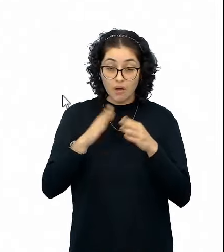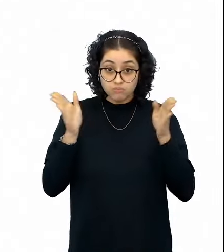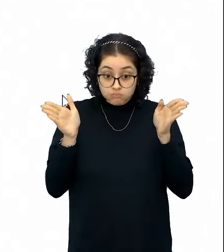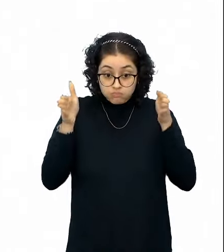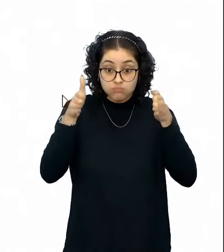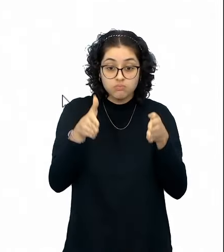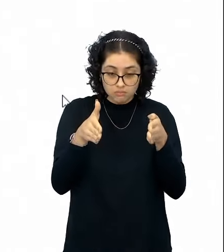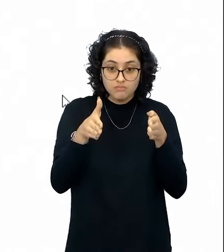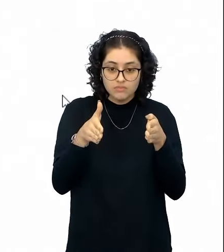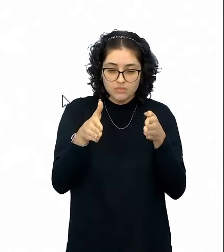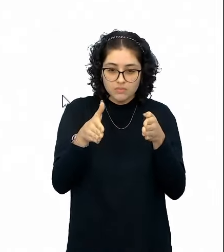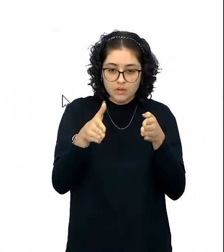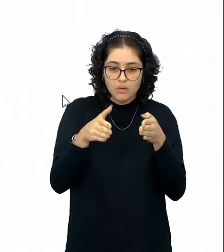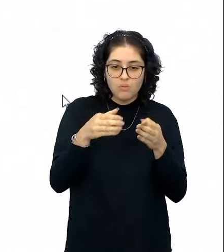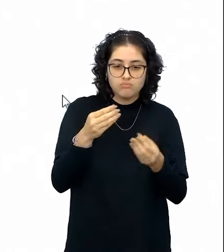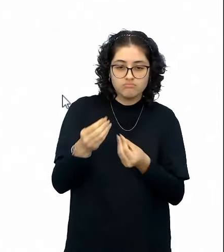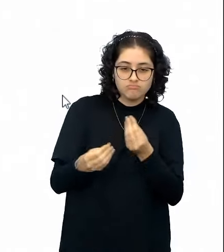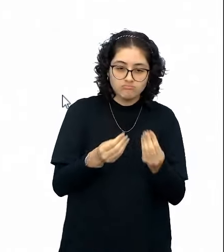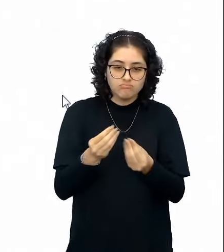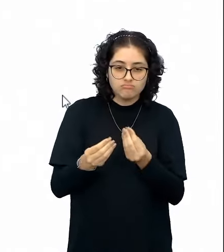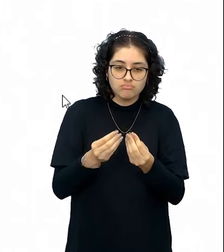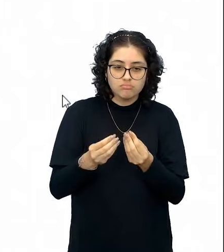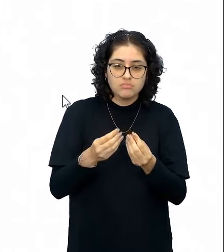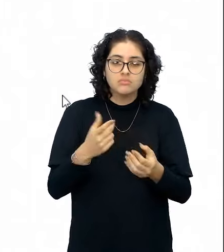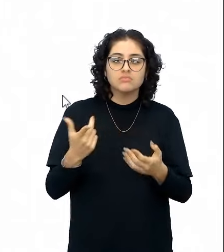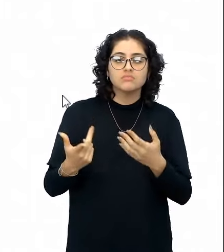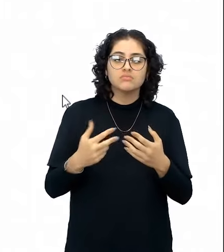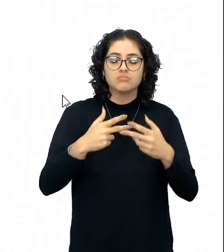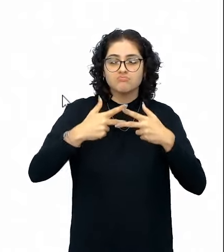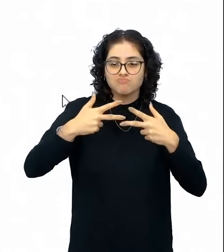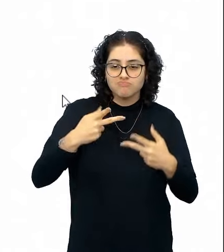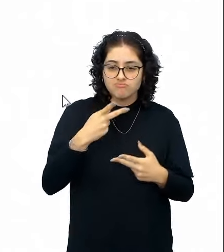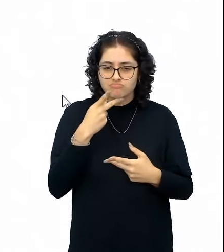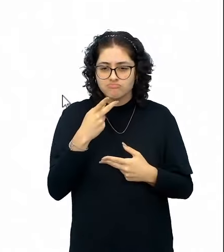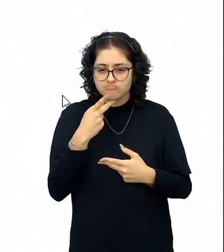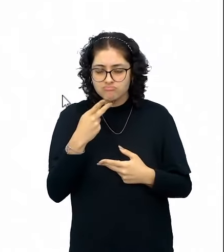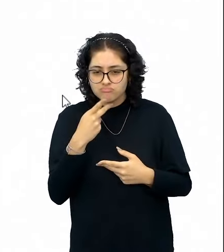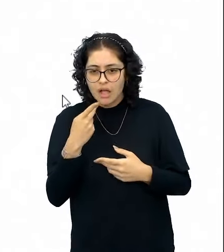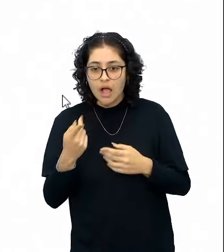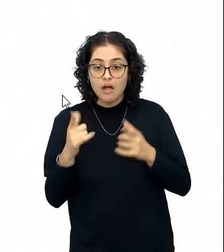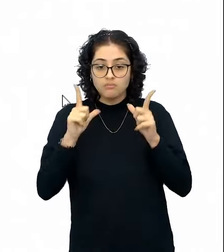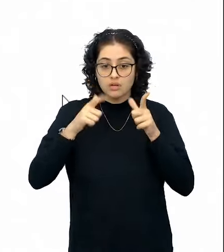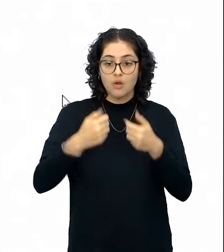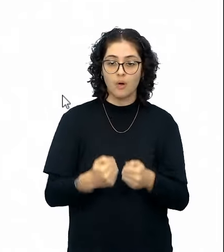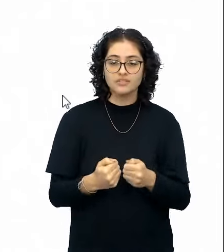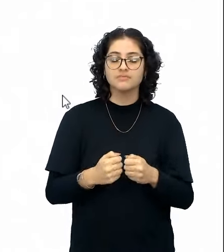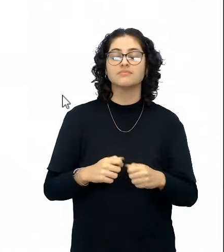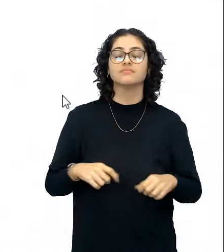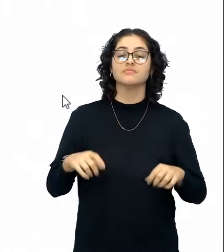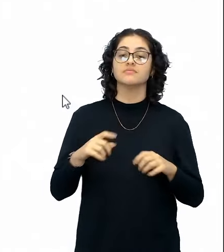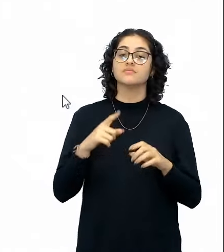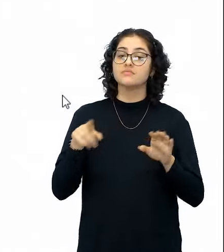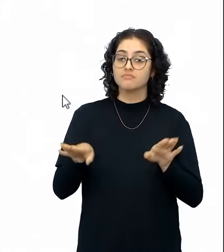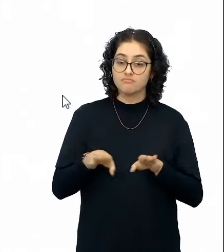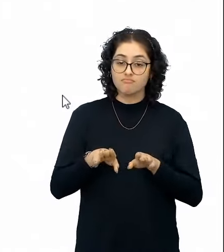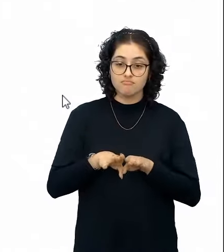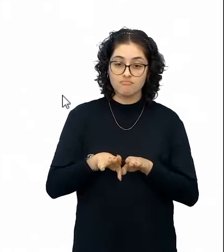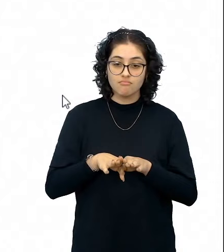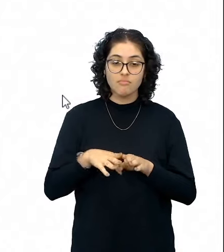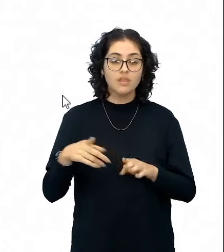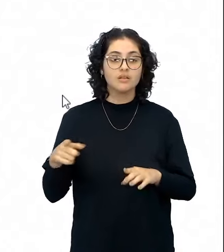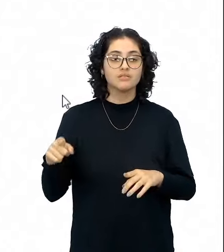focado na interpretação e na familiarização com as figuras de linguagem. O aluno tornando-se